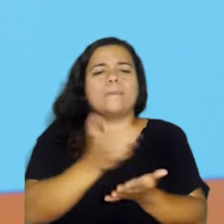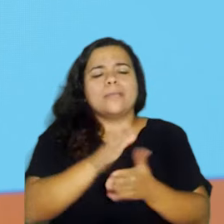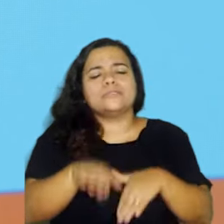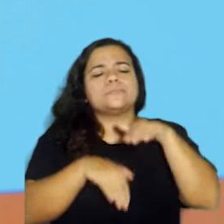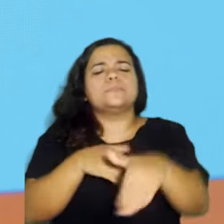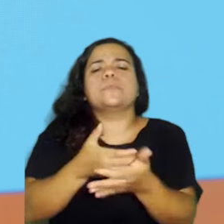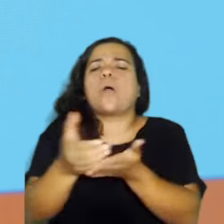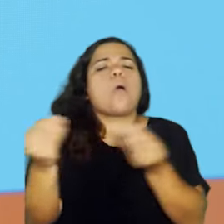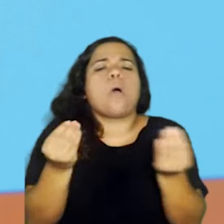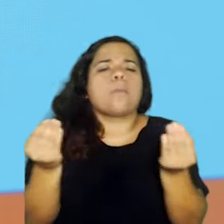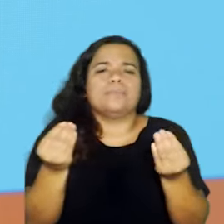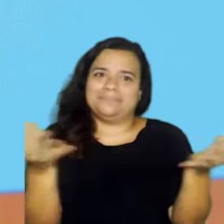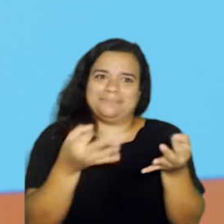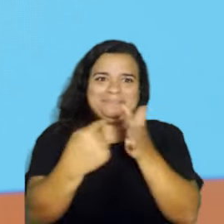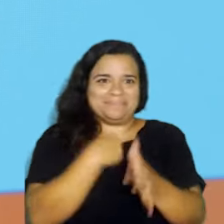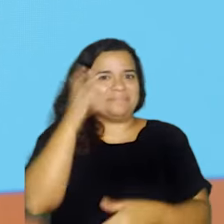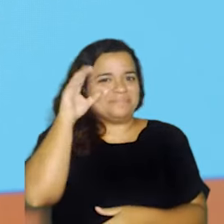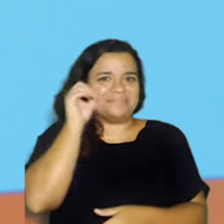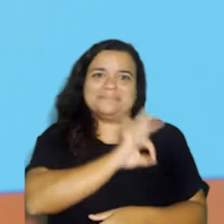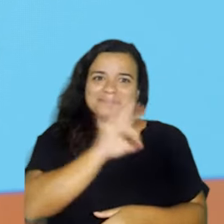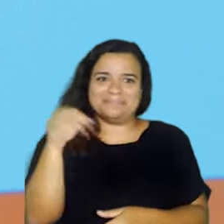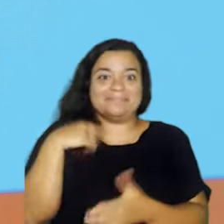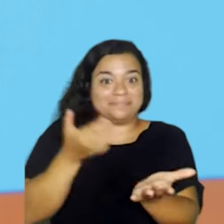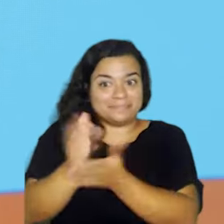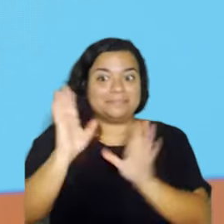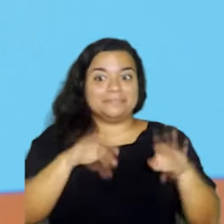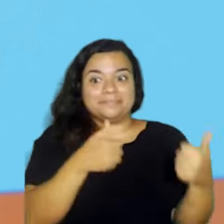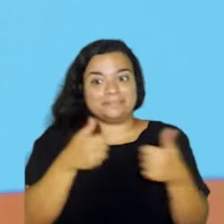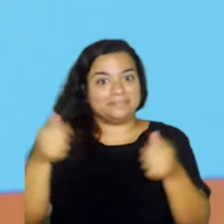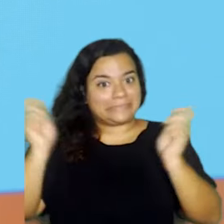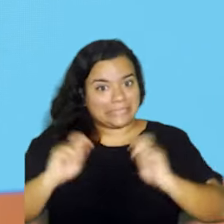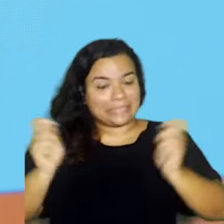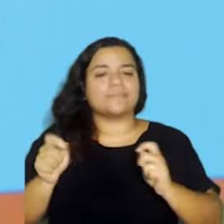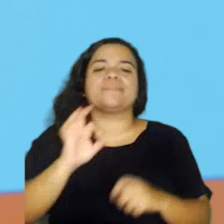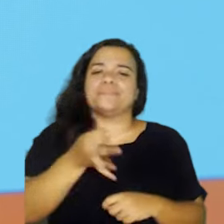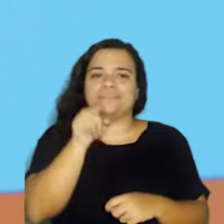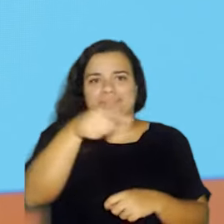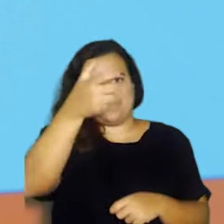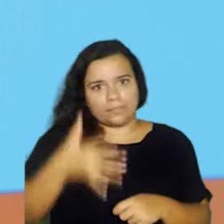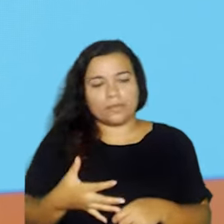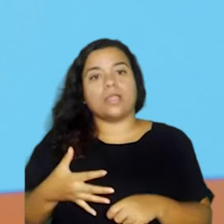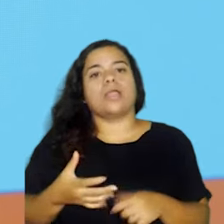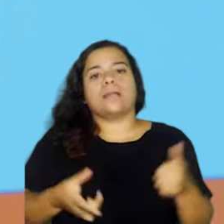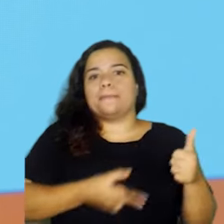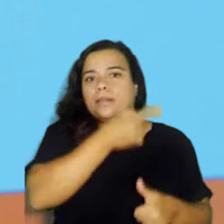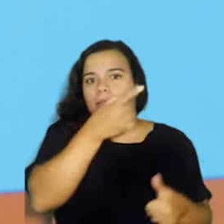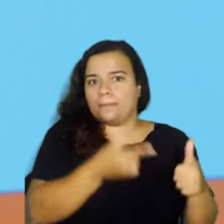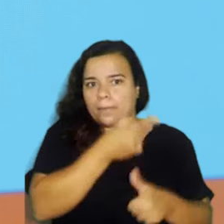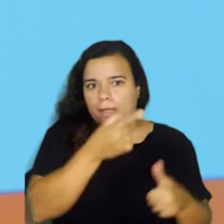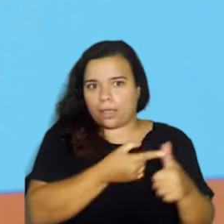tá perfeito Marcos é ótimo vamos começar do começo é isso mesmo e no primeiro